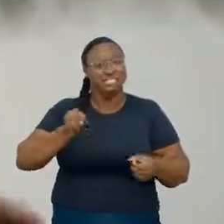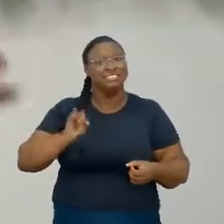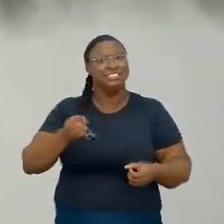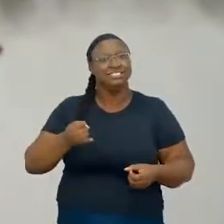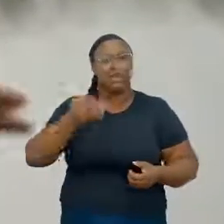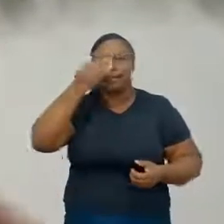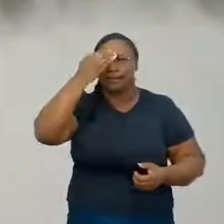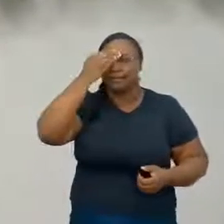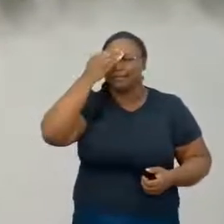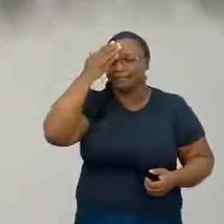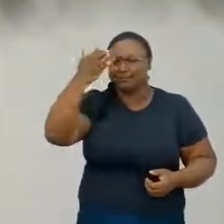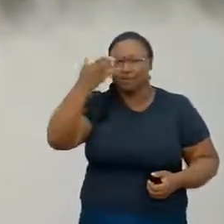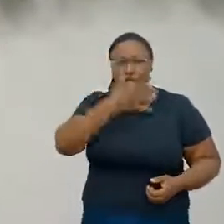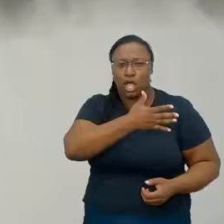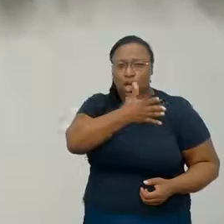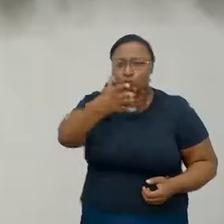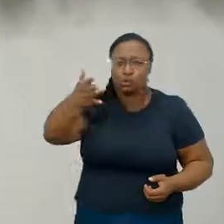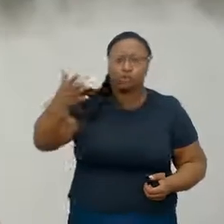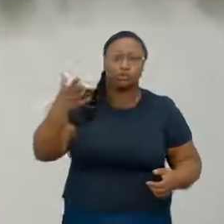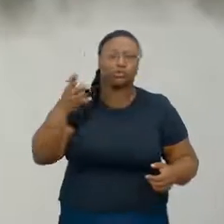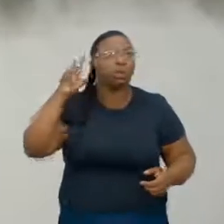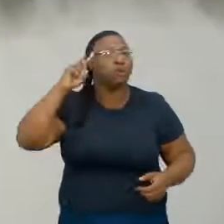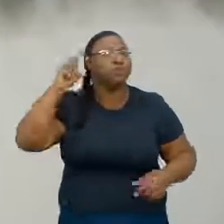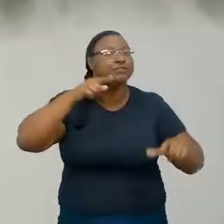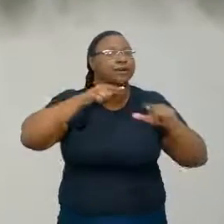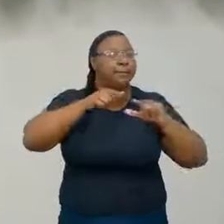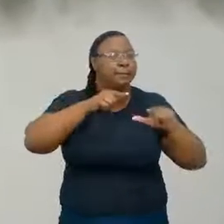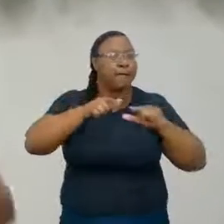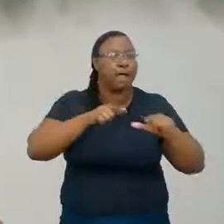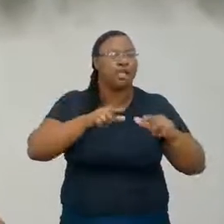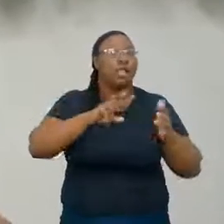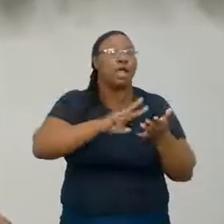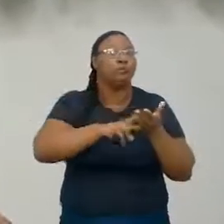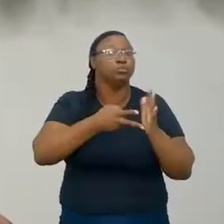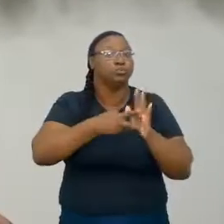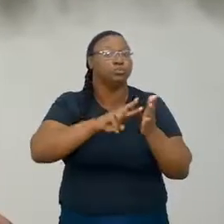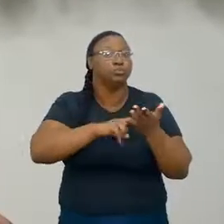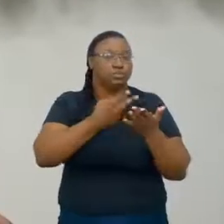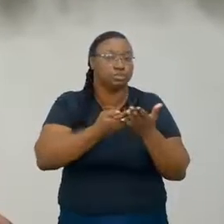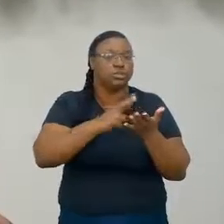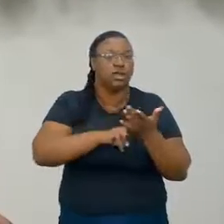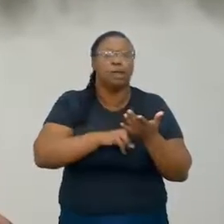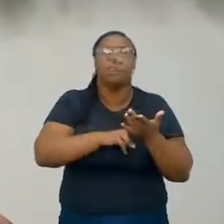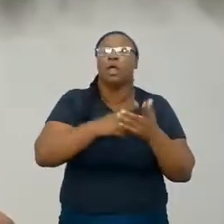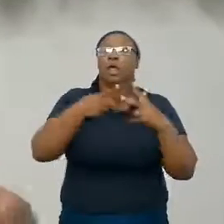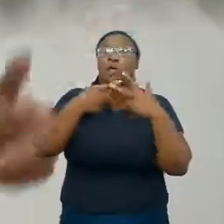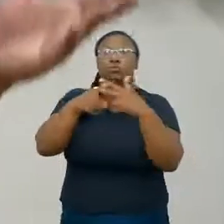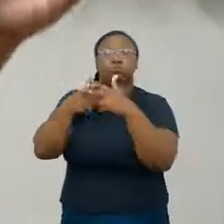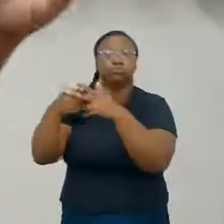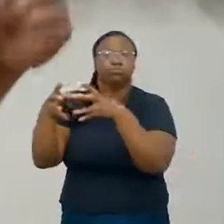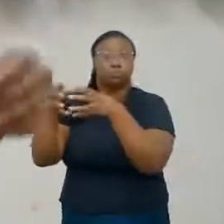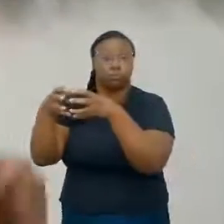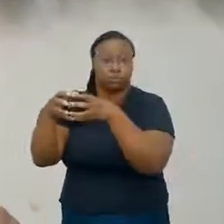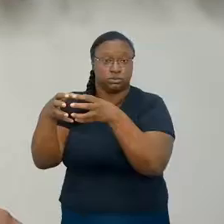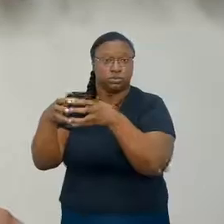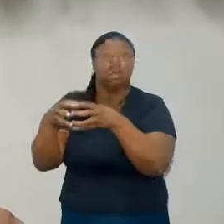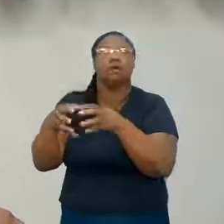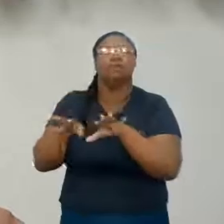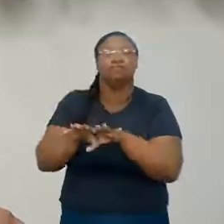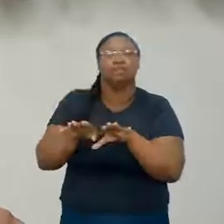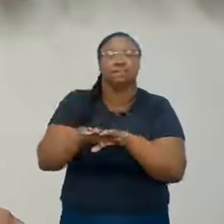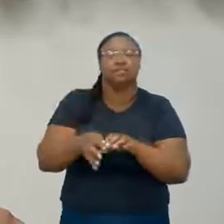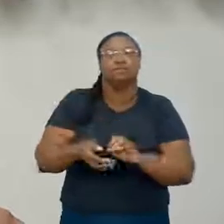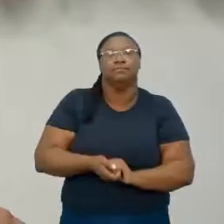agradecemos, saudações a todos, ótimo dia de trabalho, agradecemos intérpretes, produção, professora Paula,